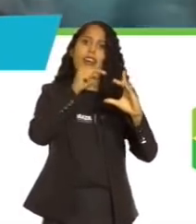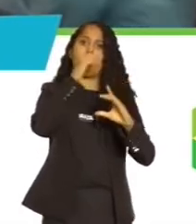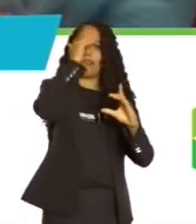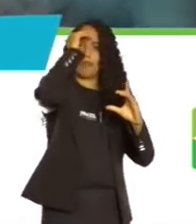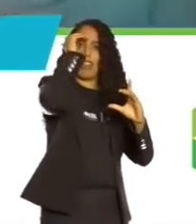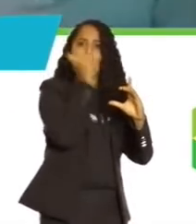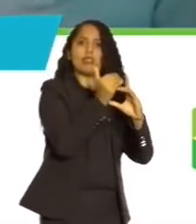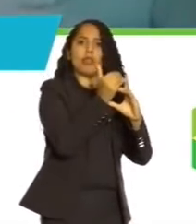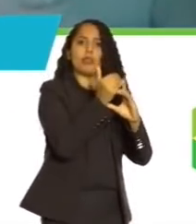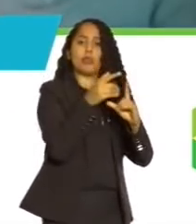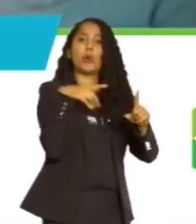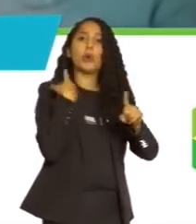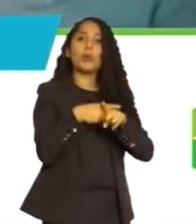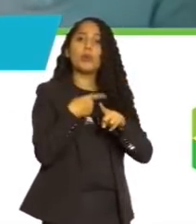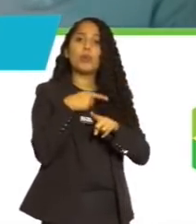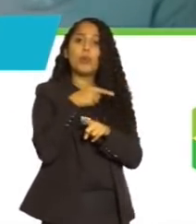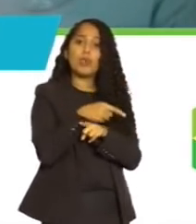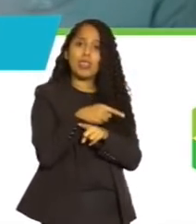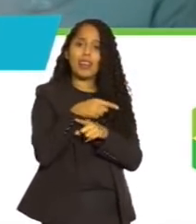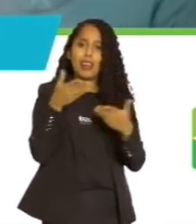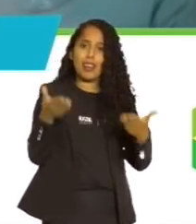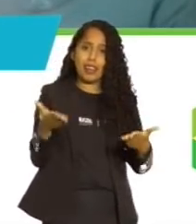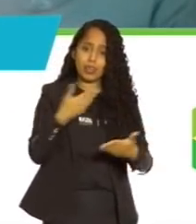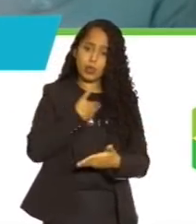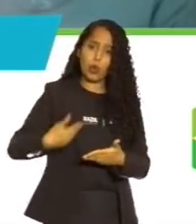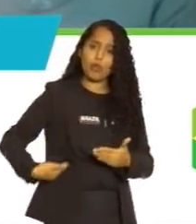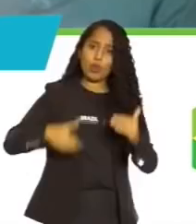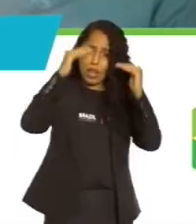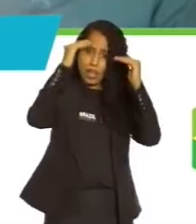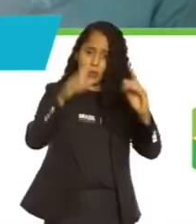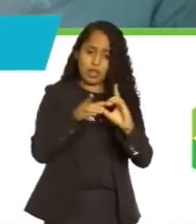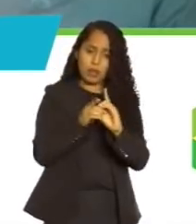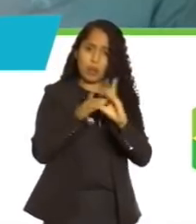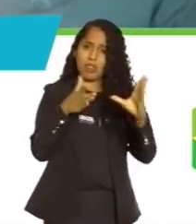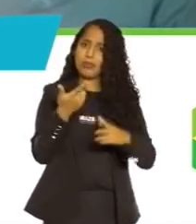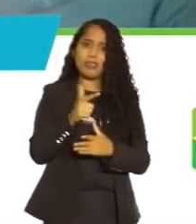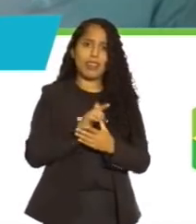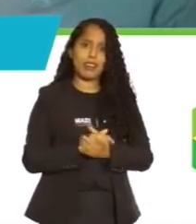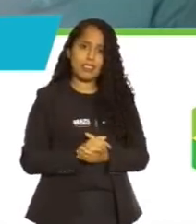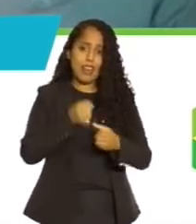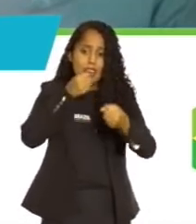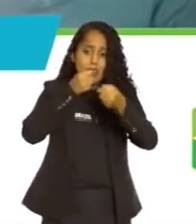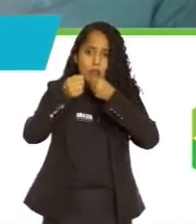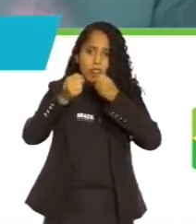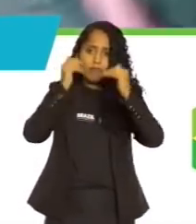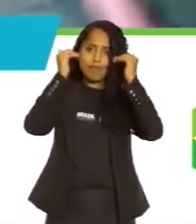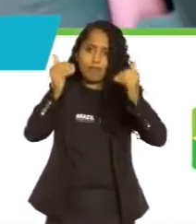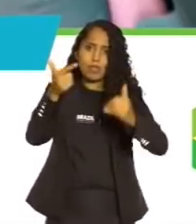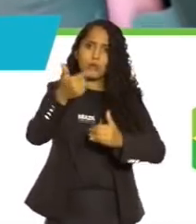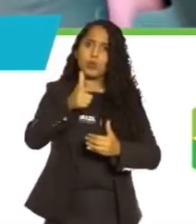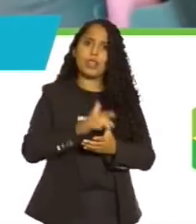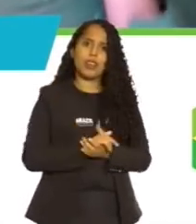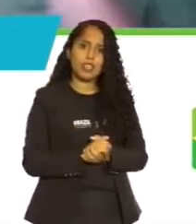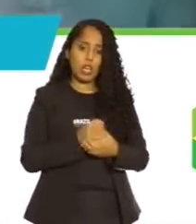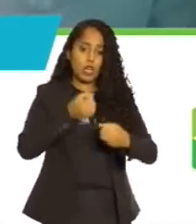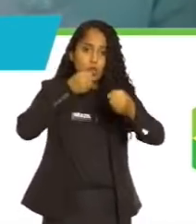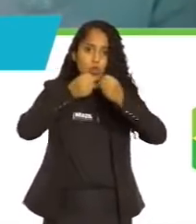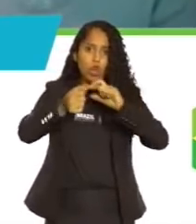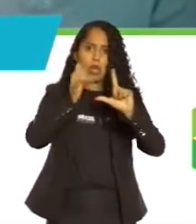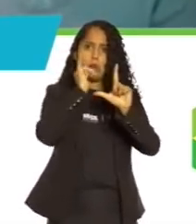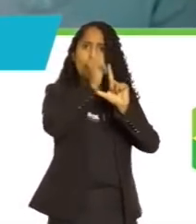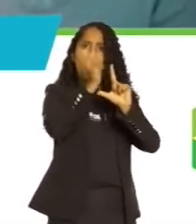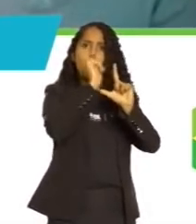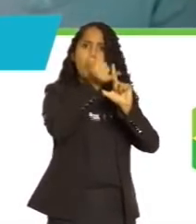governo desrespeita a democracia, desrespeita você como jornalista, desrespeita o jornalismo como